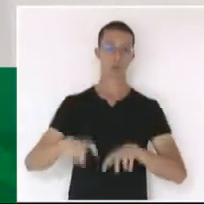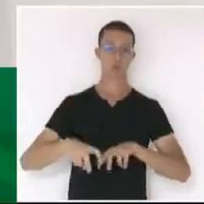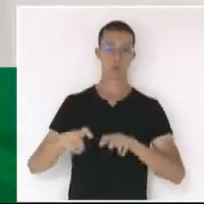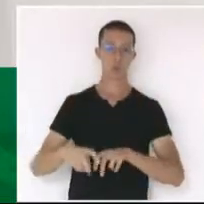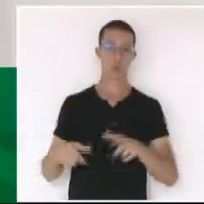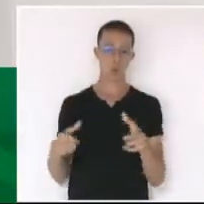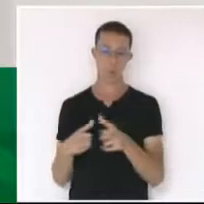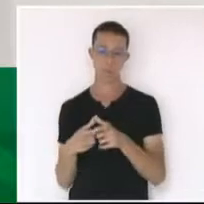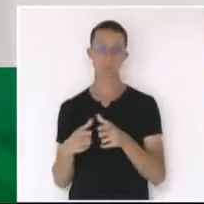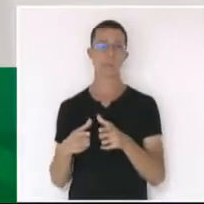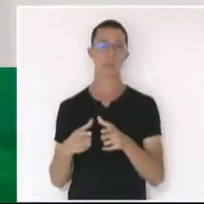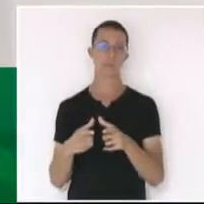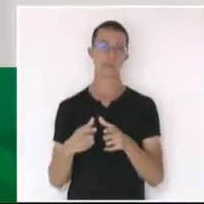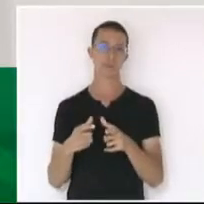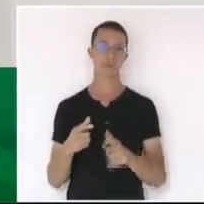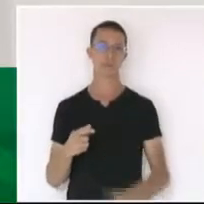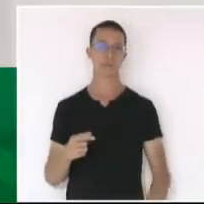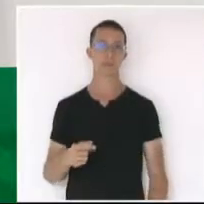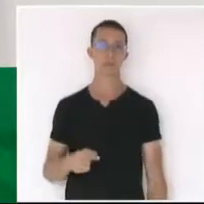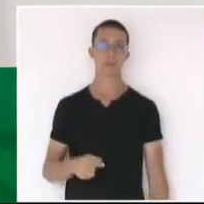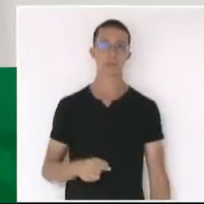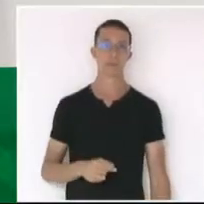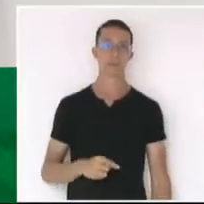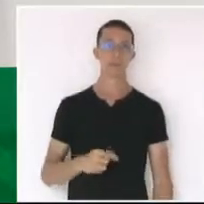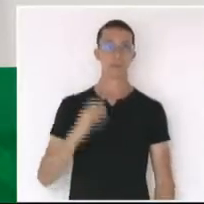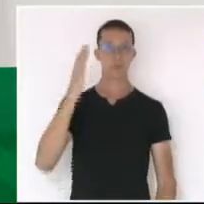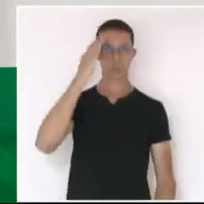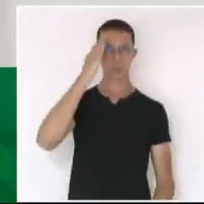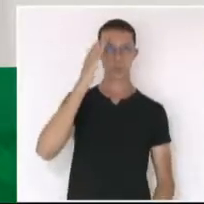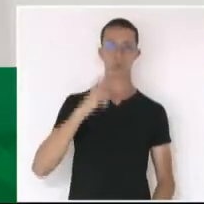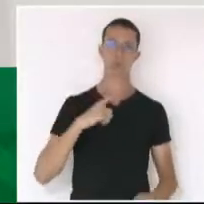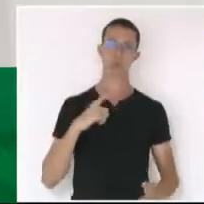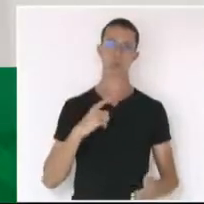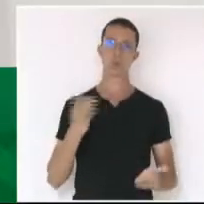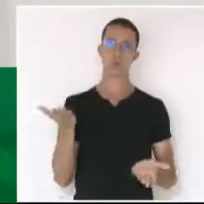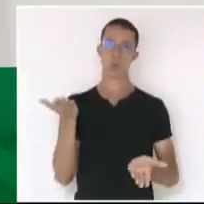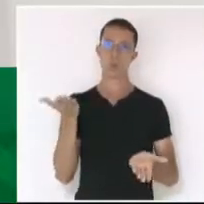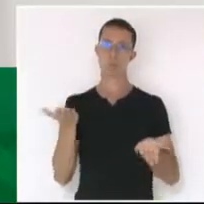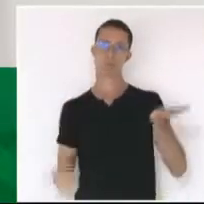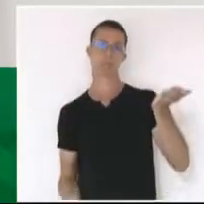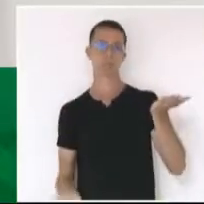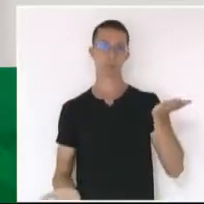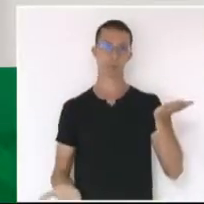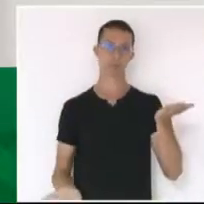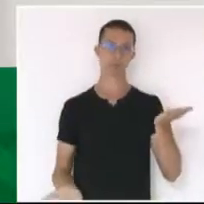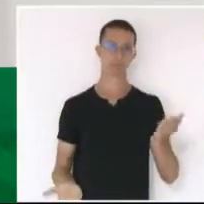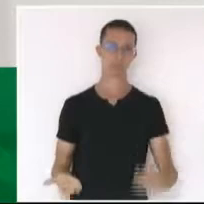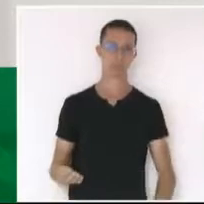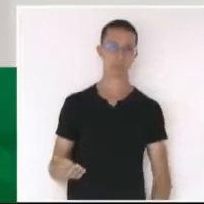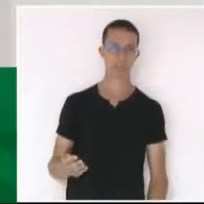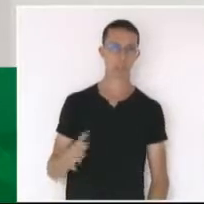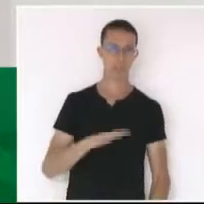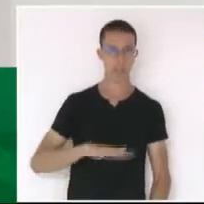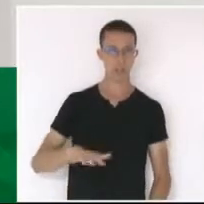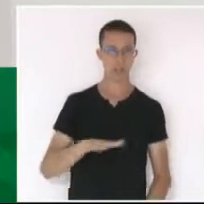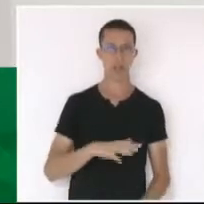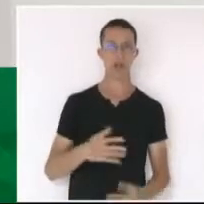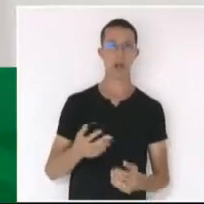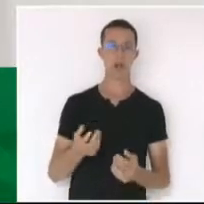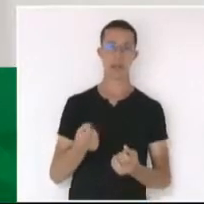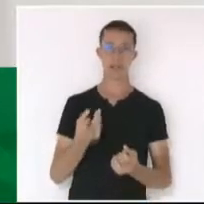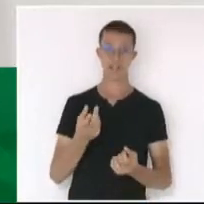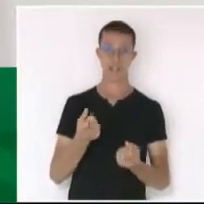lá da ponta porque nós o filme desequilíbrio nesta questão de negócios